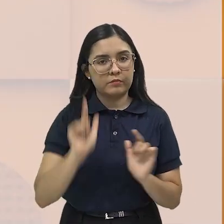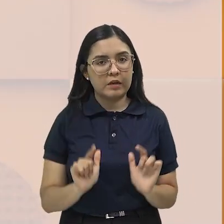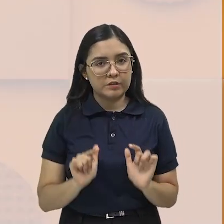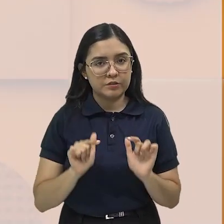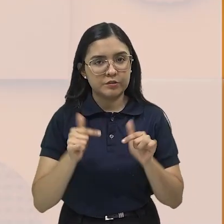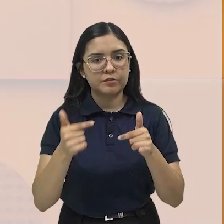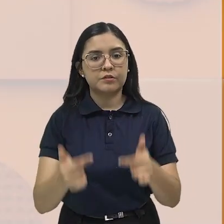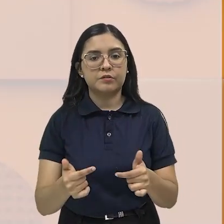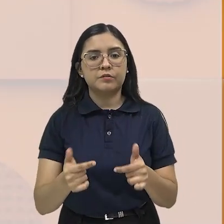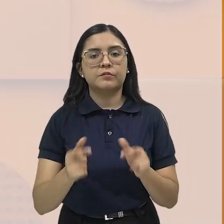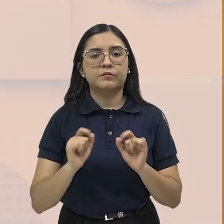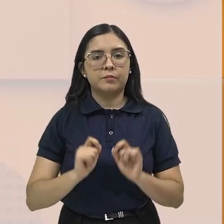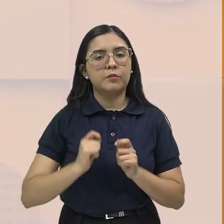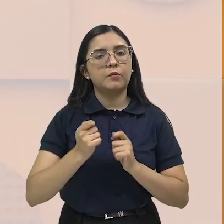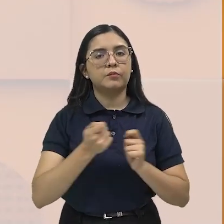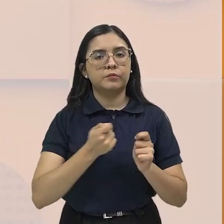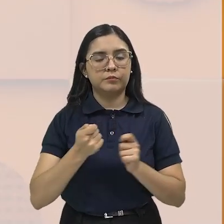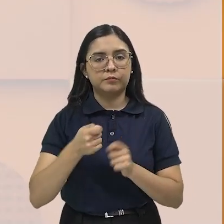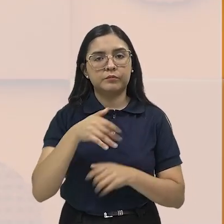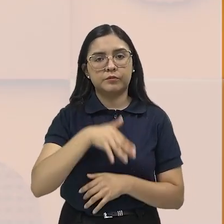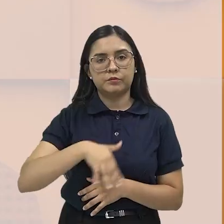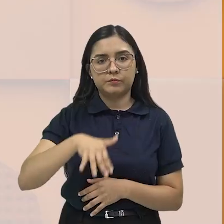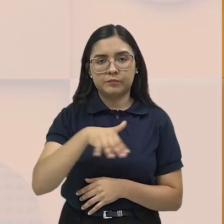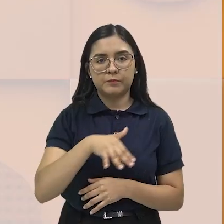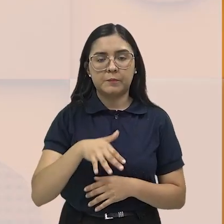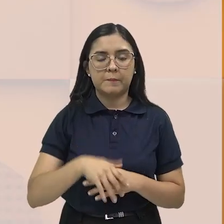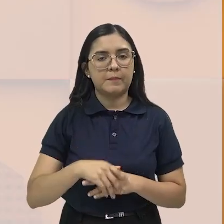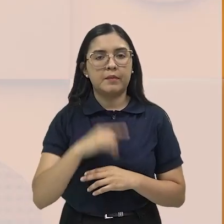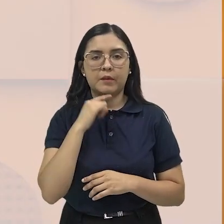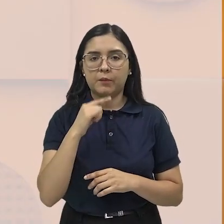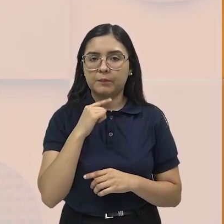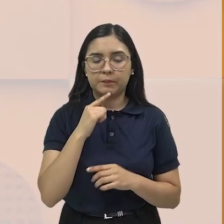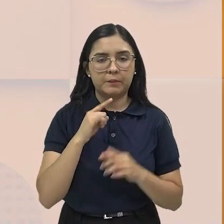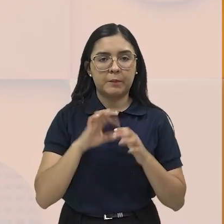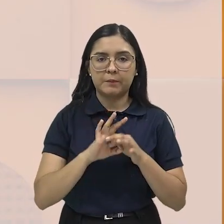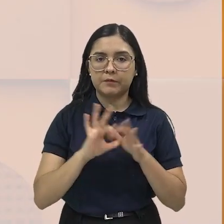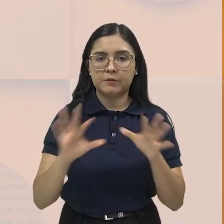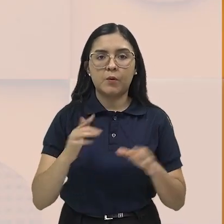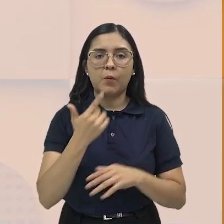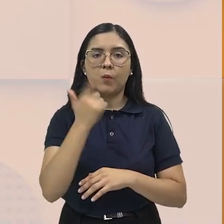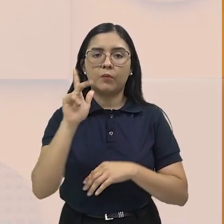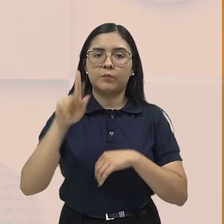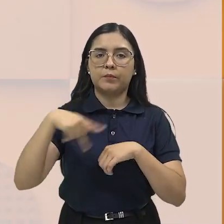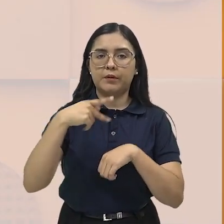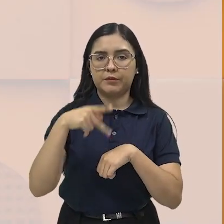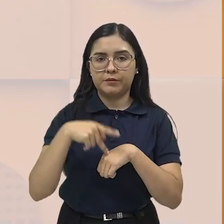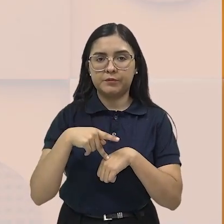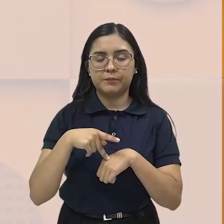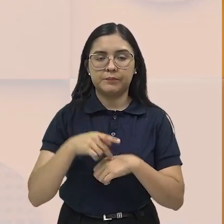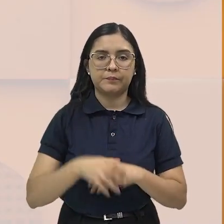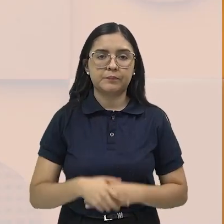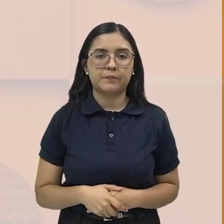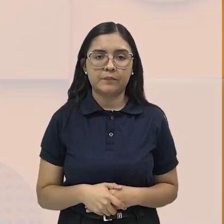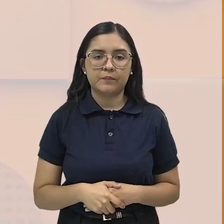como o grande xerife do continente e não permitiam que outro estado, outra nação